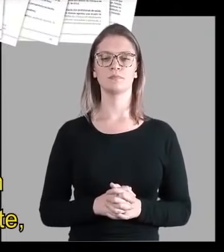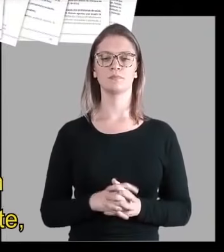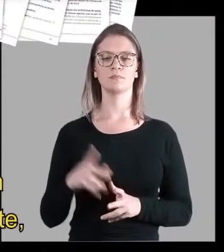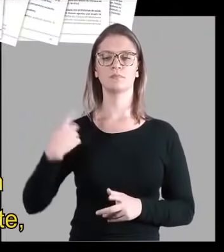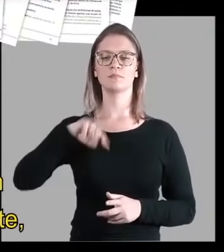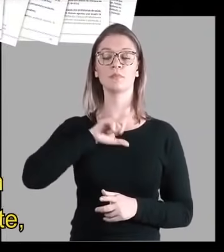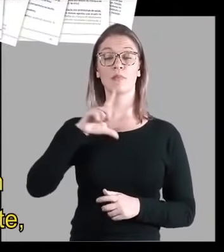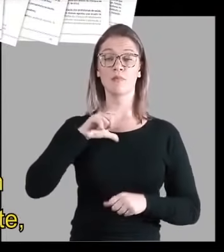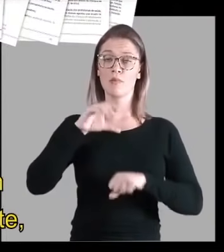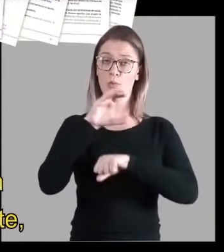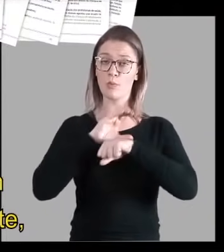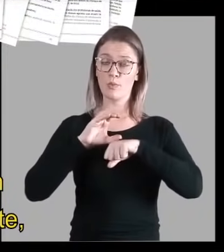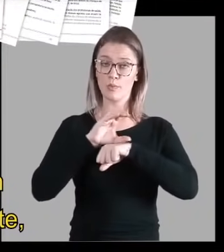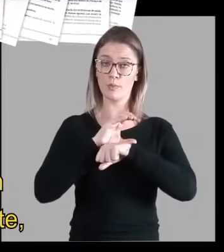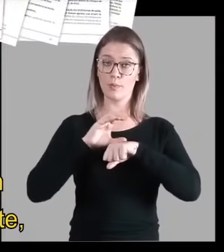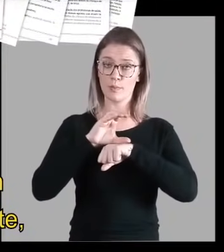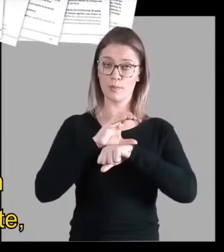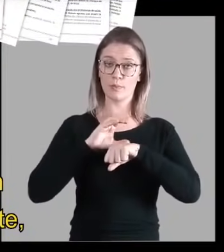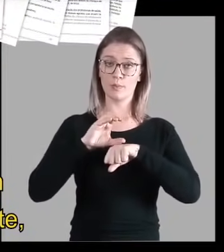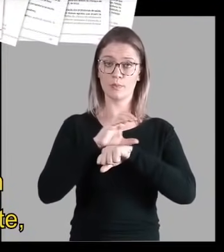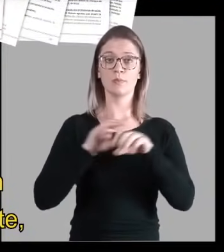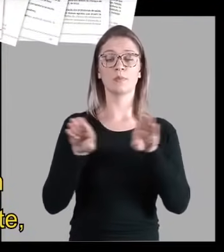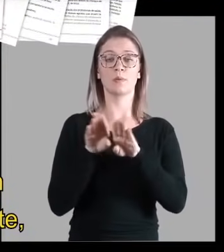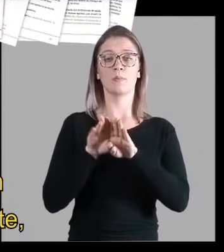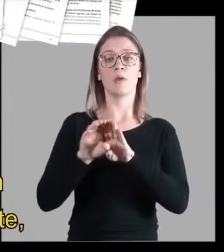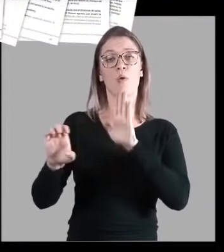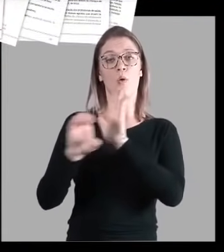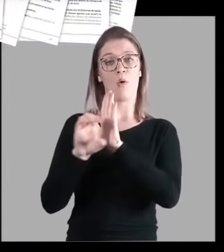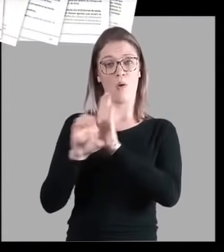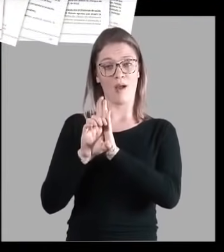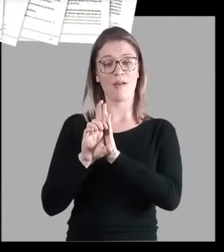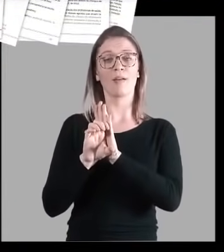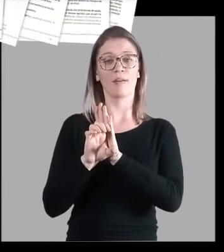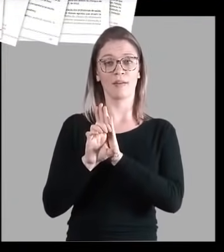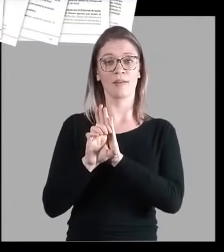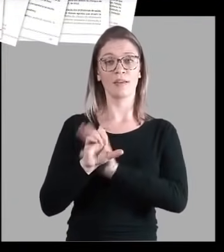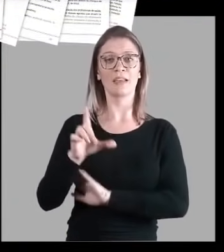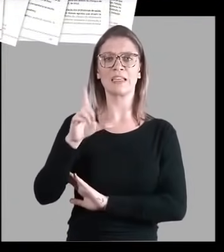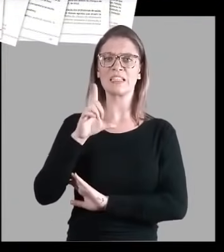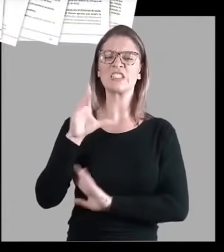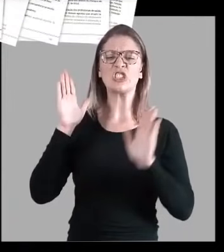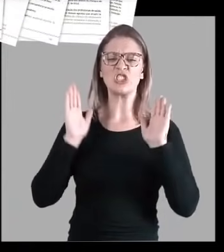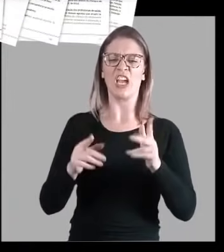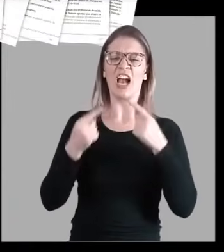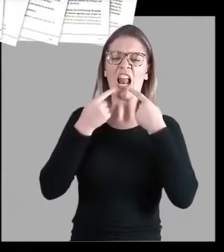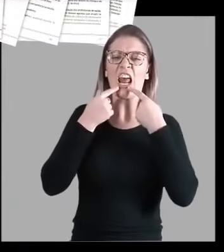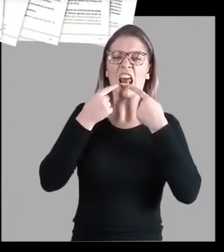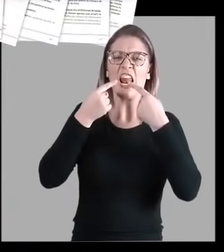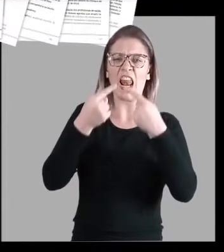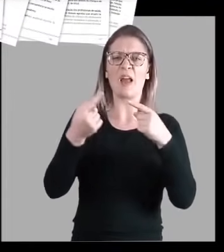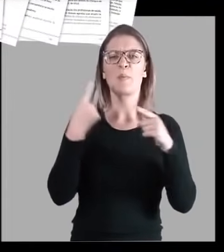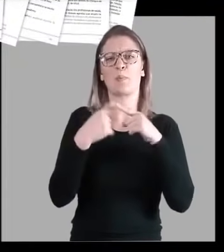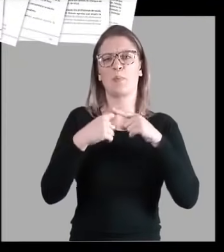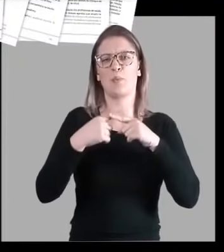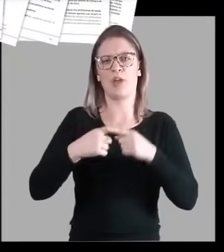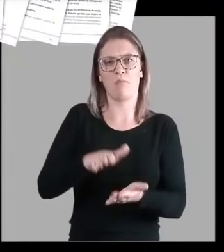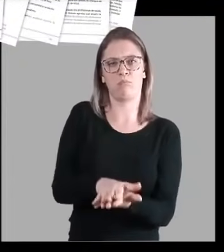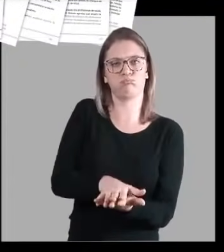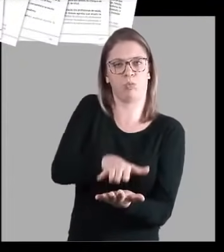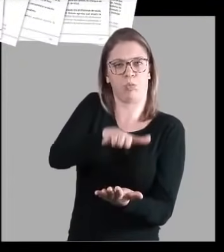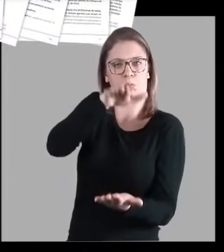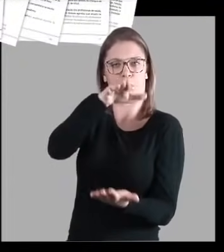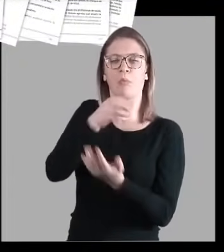uma Constituição e um Estatuto da Criança e do Adolescente que até por muitos criticado por ser muito amplo, por ser até muito